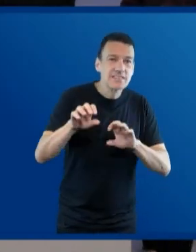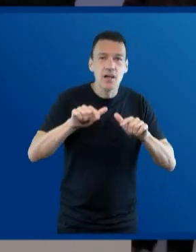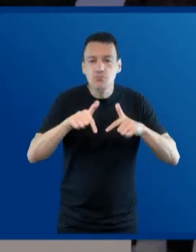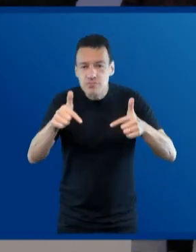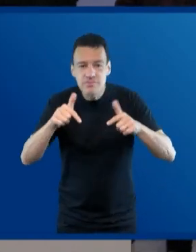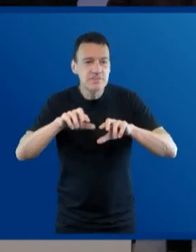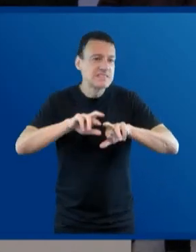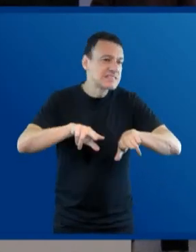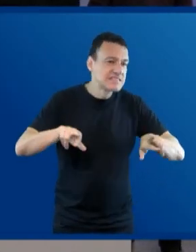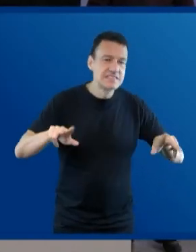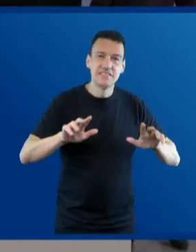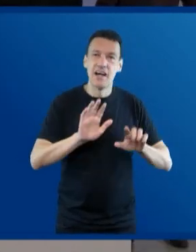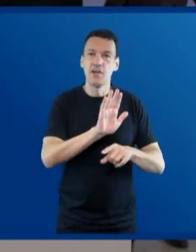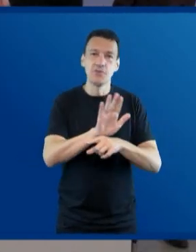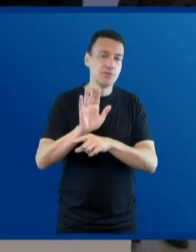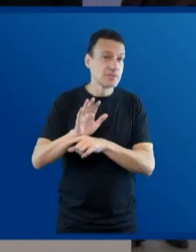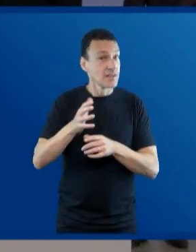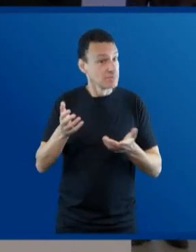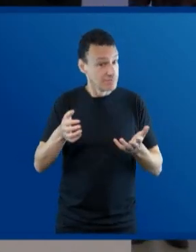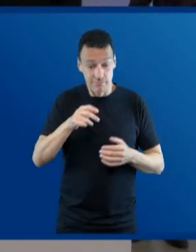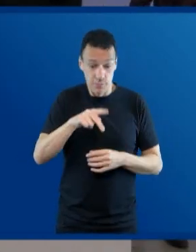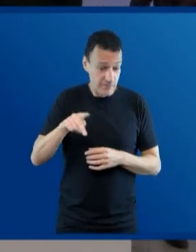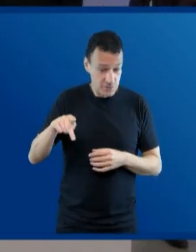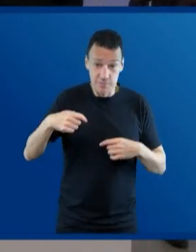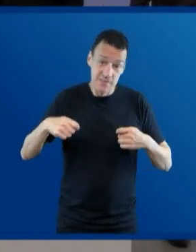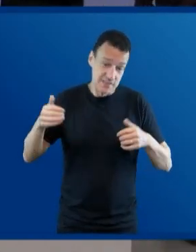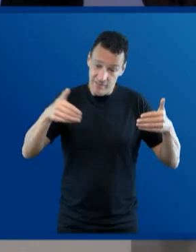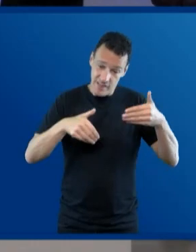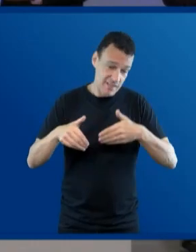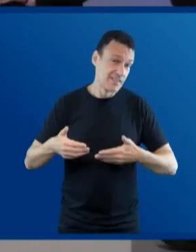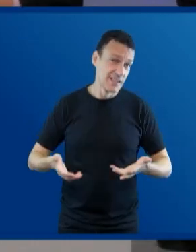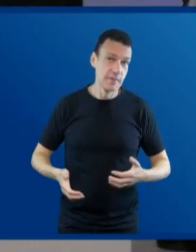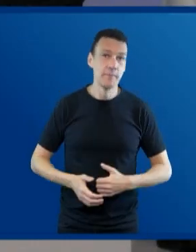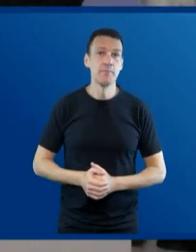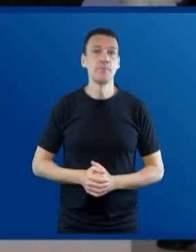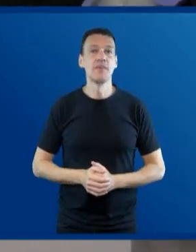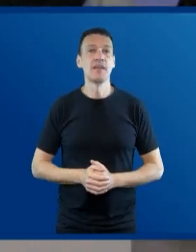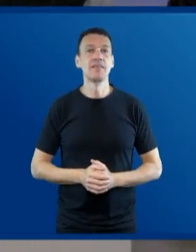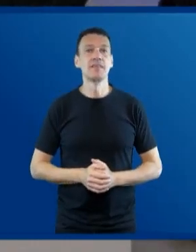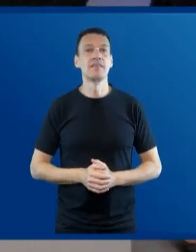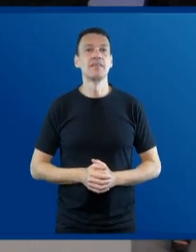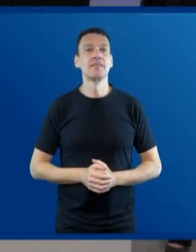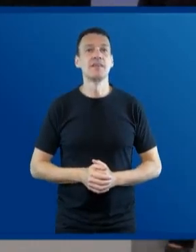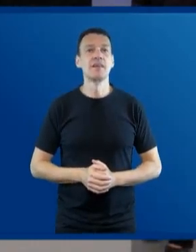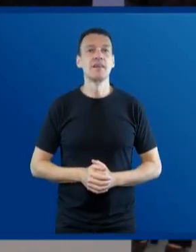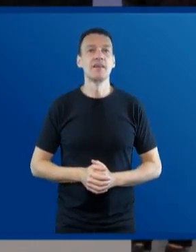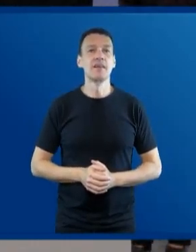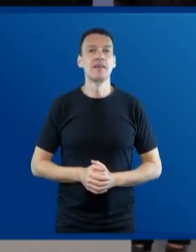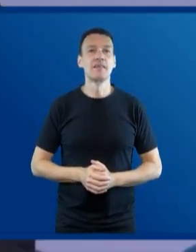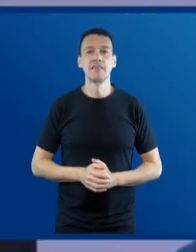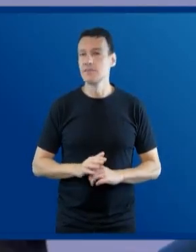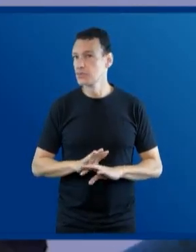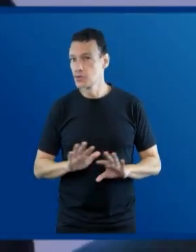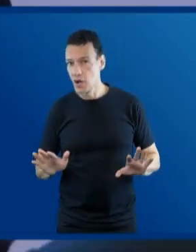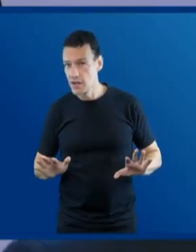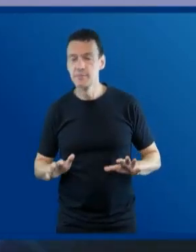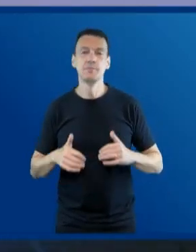ações. Professora tem que estar aqui com a gente também. O que mais? Cris, Marina? Não? Então vamos